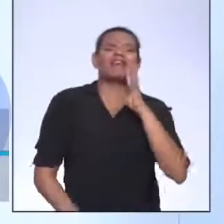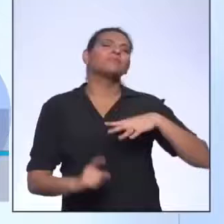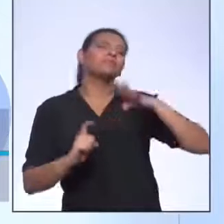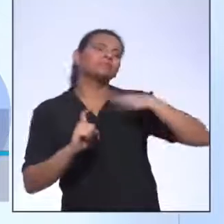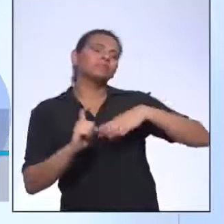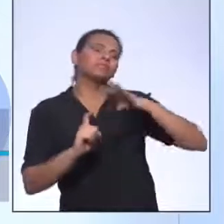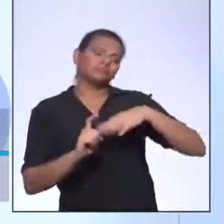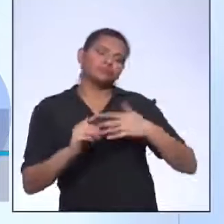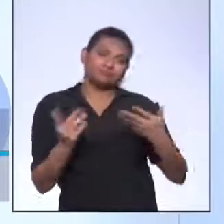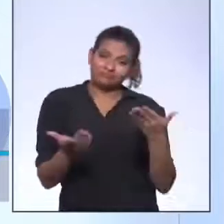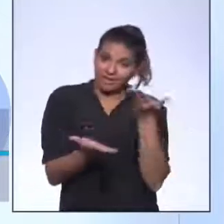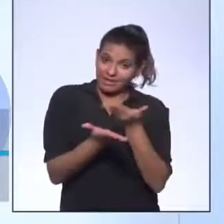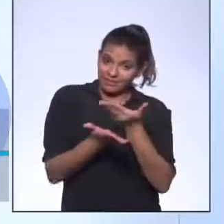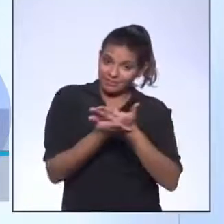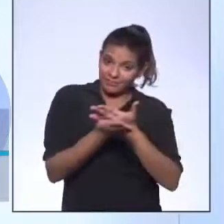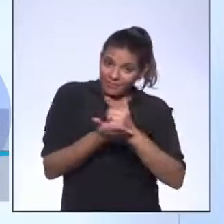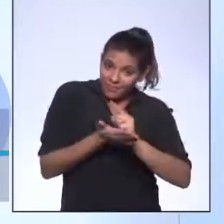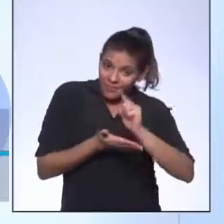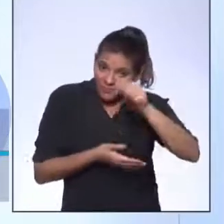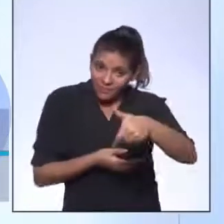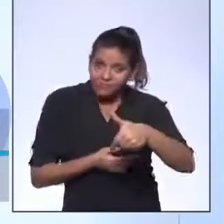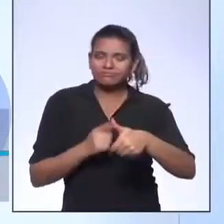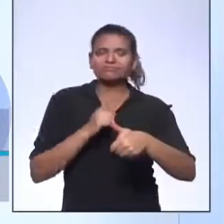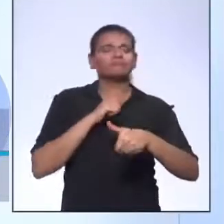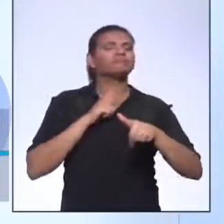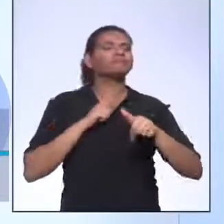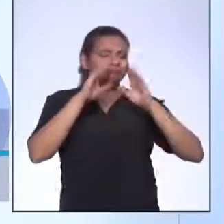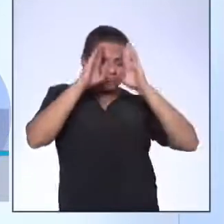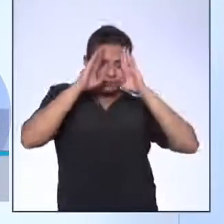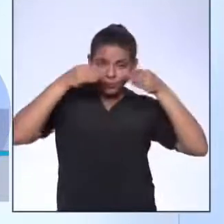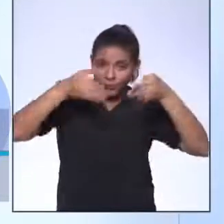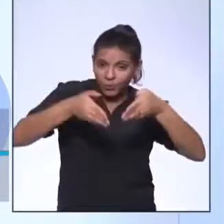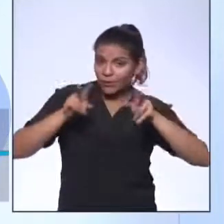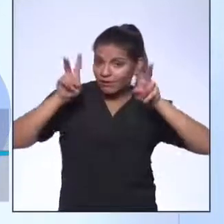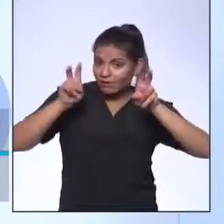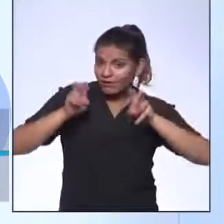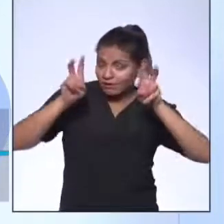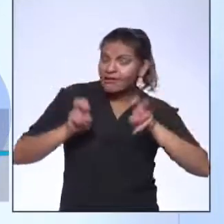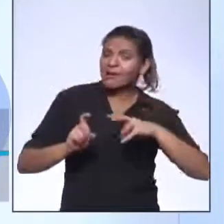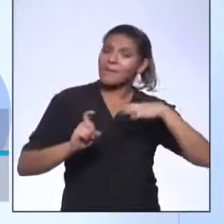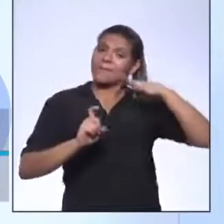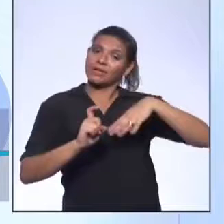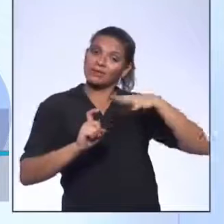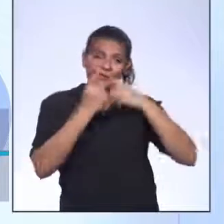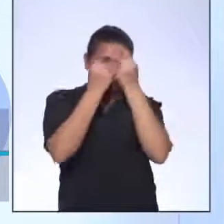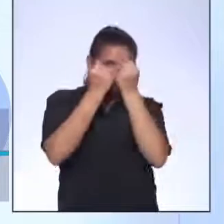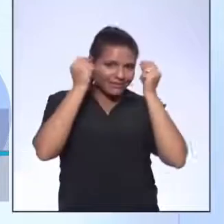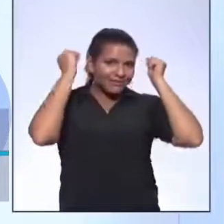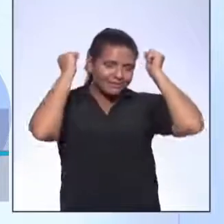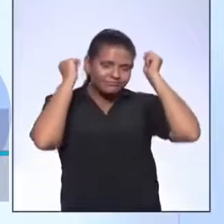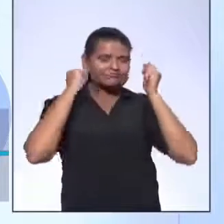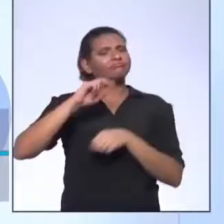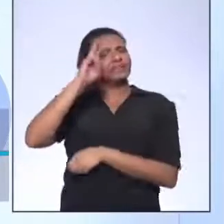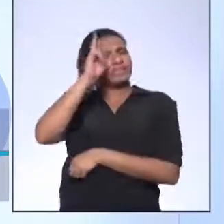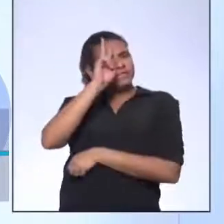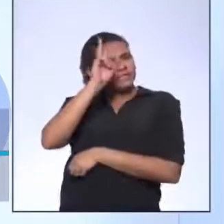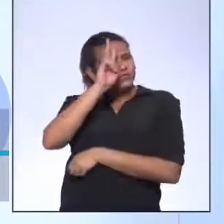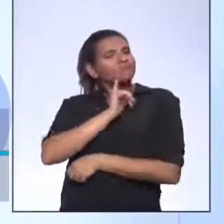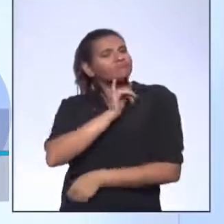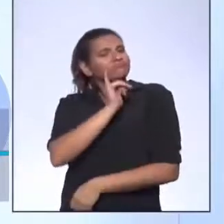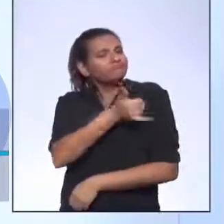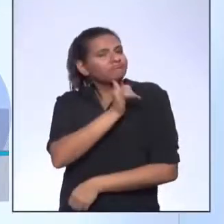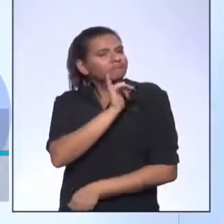próxima aula, nós traremos um bloco especial sobre mitologia grega. Vamos contar algumas histórias para vocês. E essas histórias, elas também